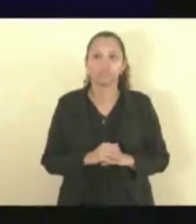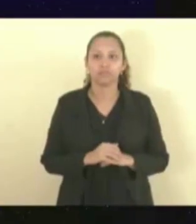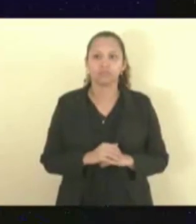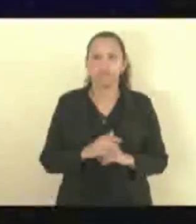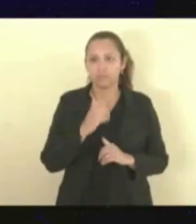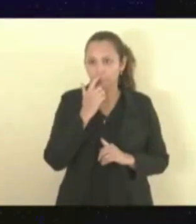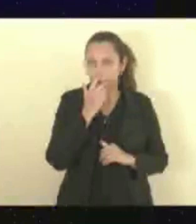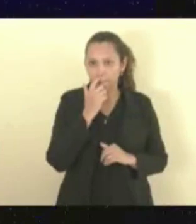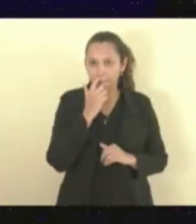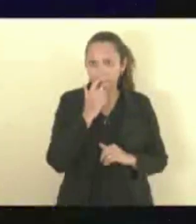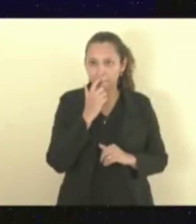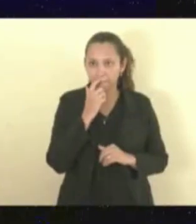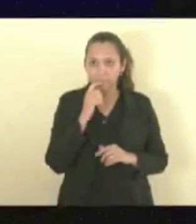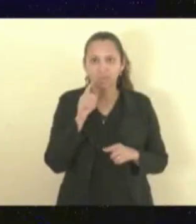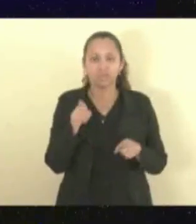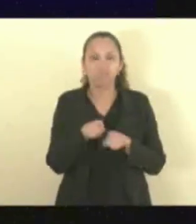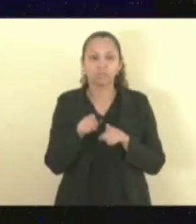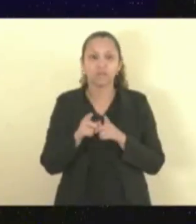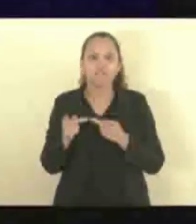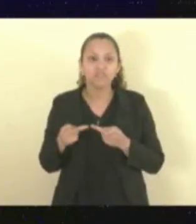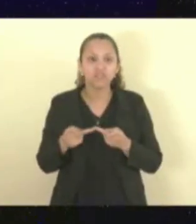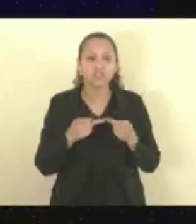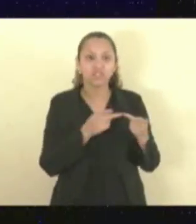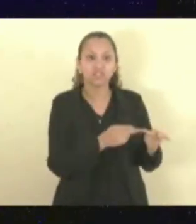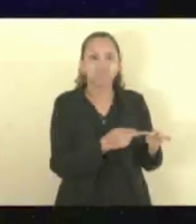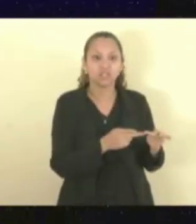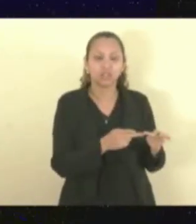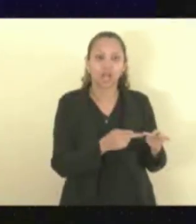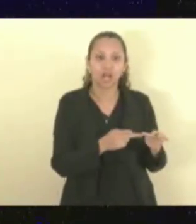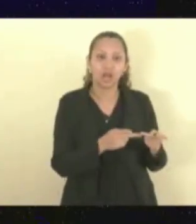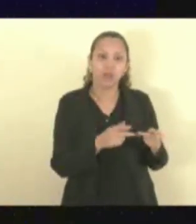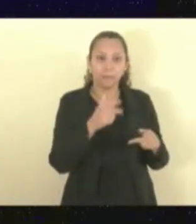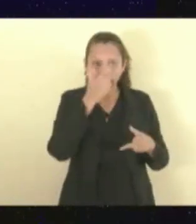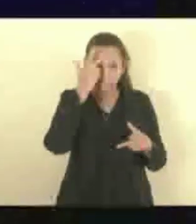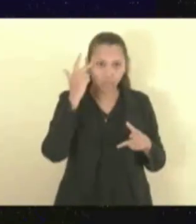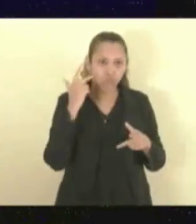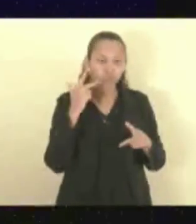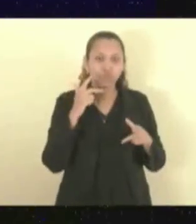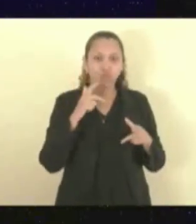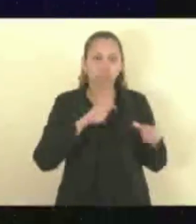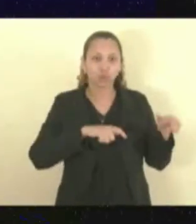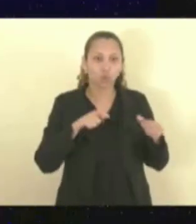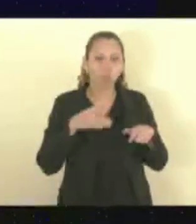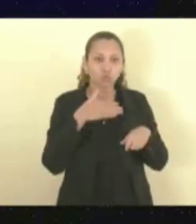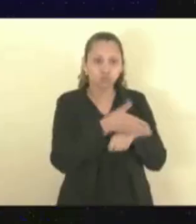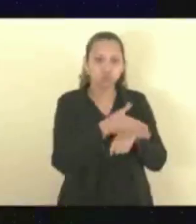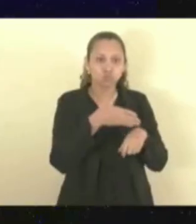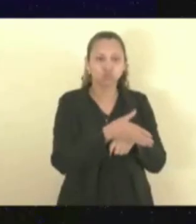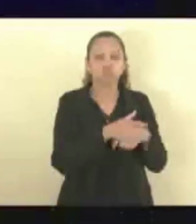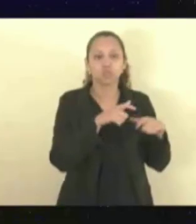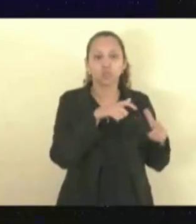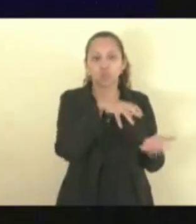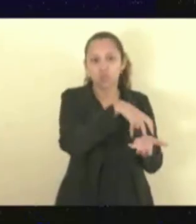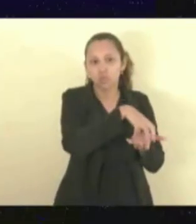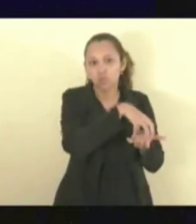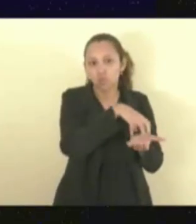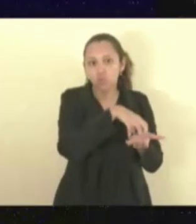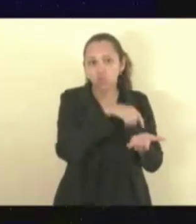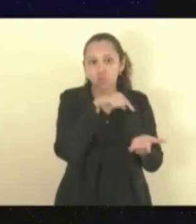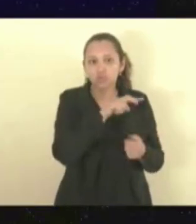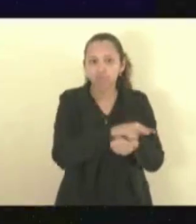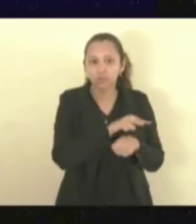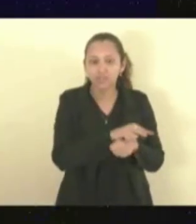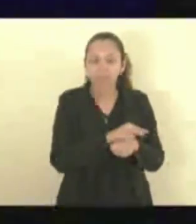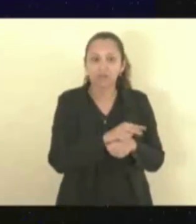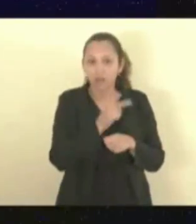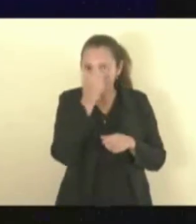de conservação, né? A poluição por resíduos sólidos, foi bem lembrada aqui a poluição eventualmente por meio luminoso,